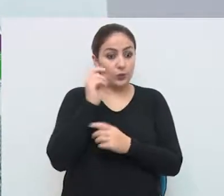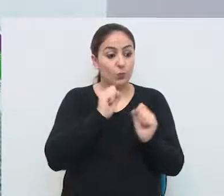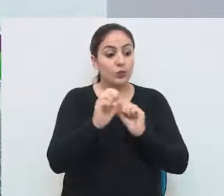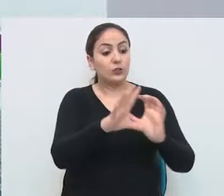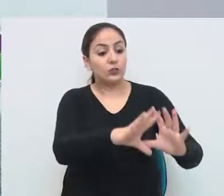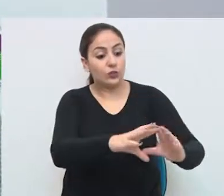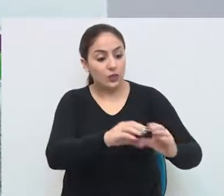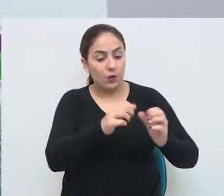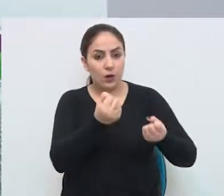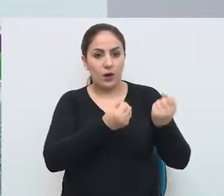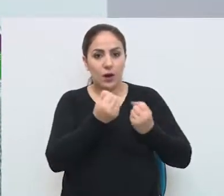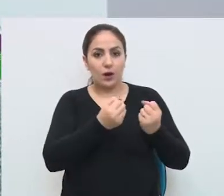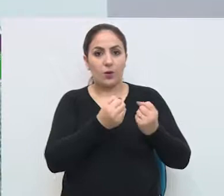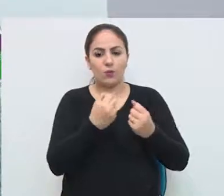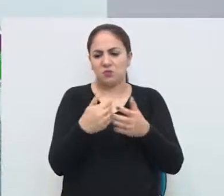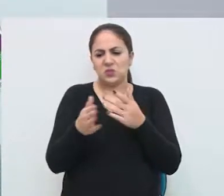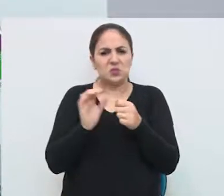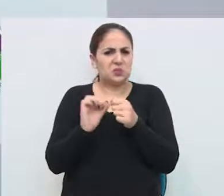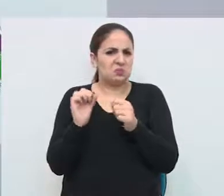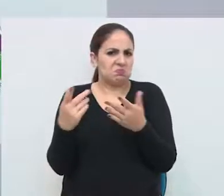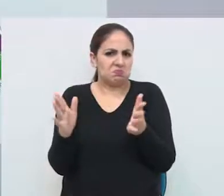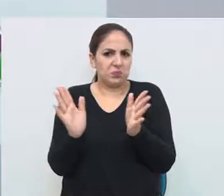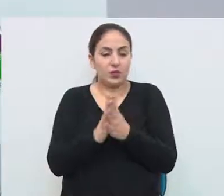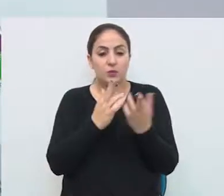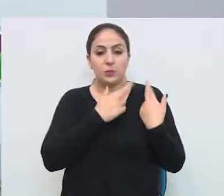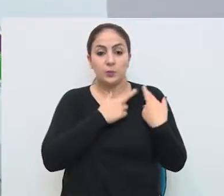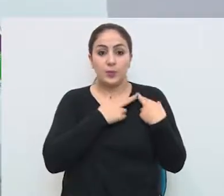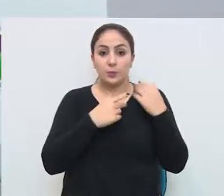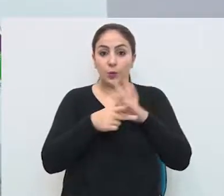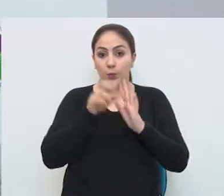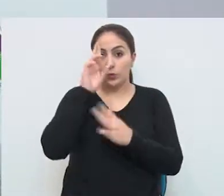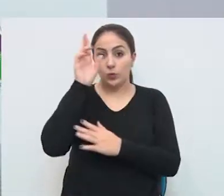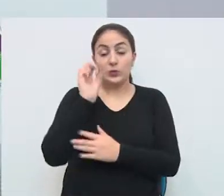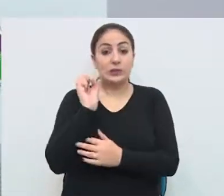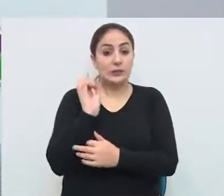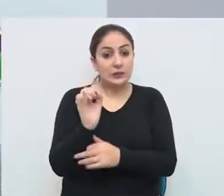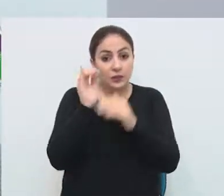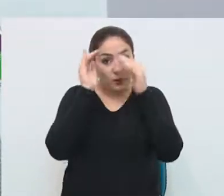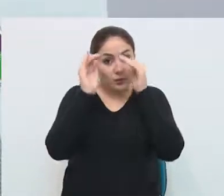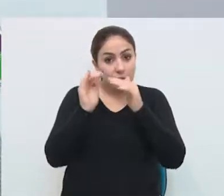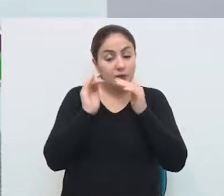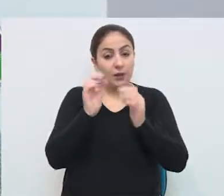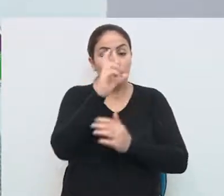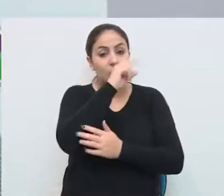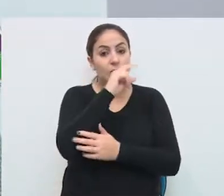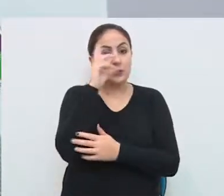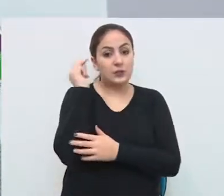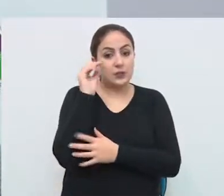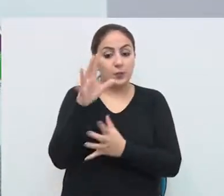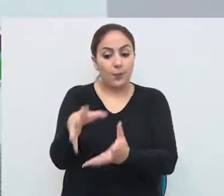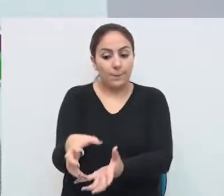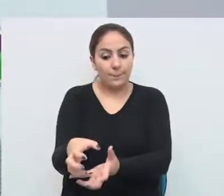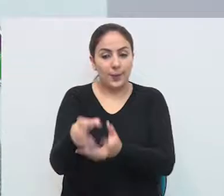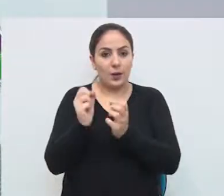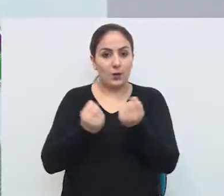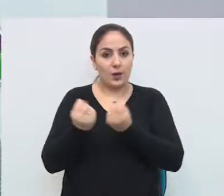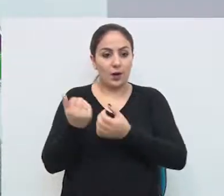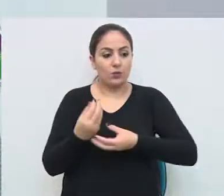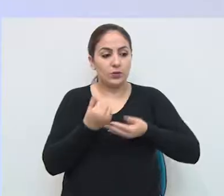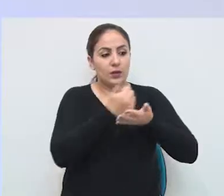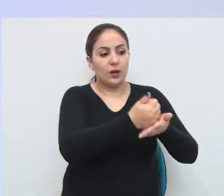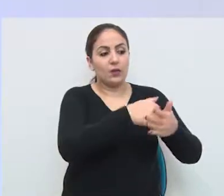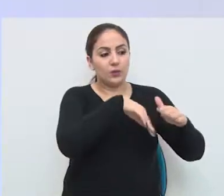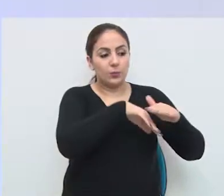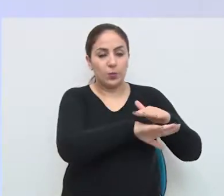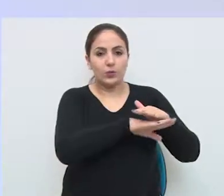que quisesse, o veículo de sua propriedade, e caso ele não faça, o município depois desse prazo, então recolhe o veículo para um depósito